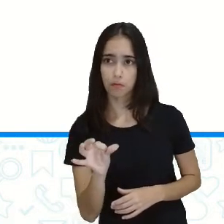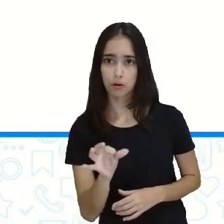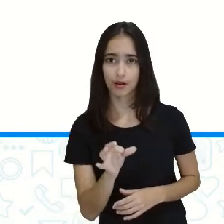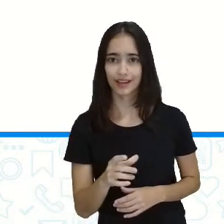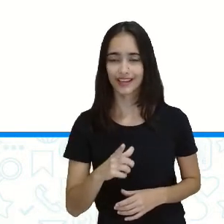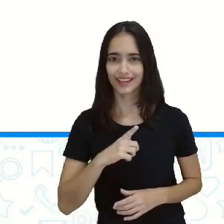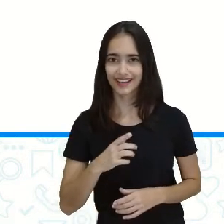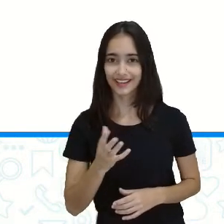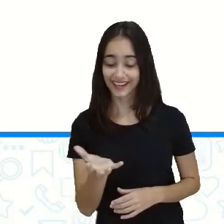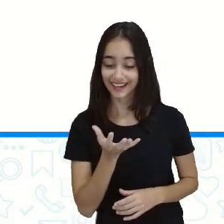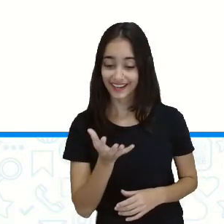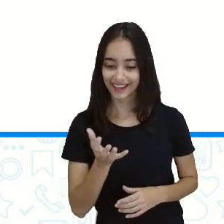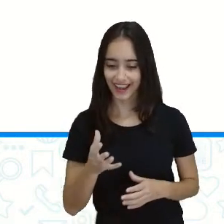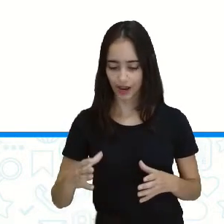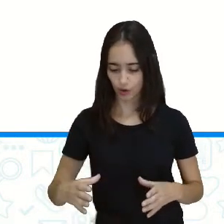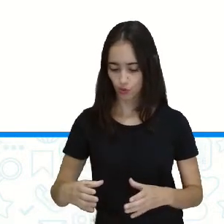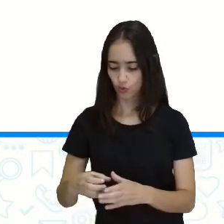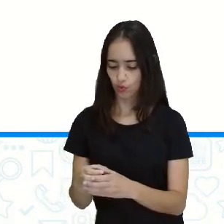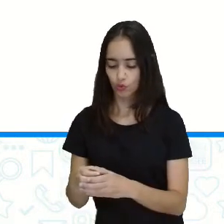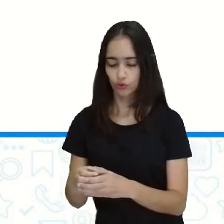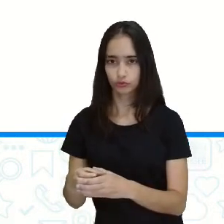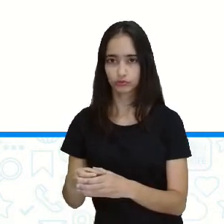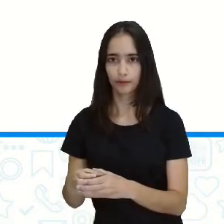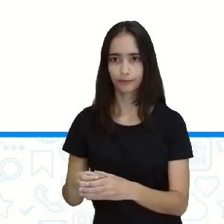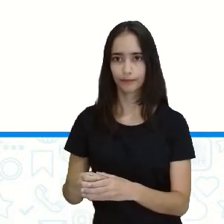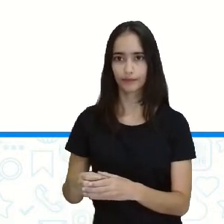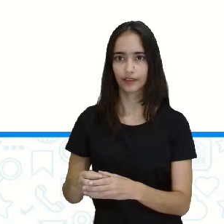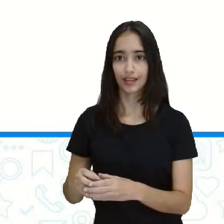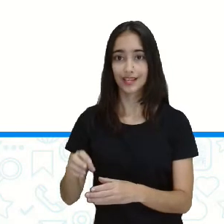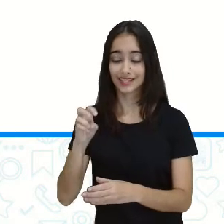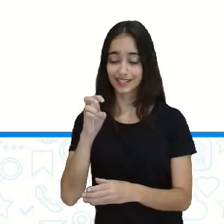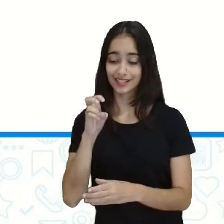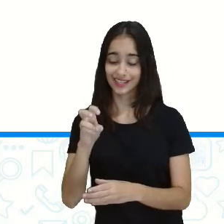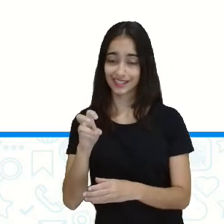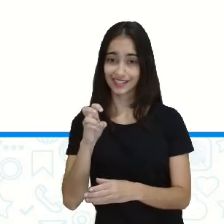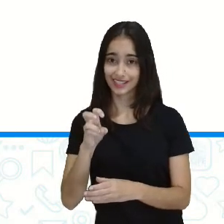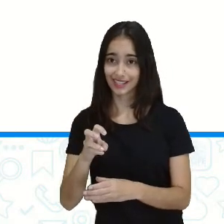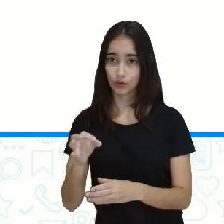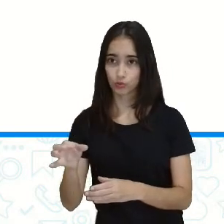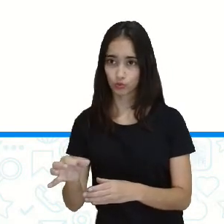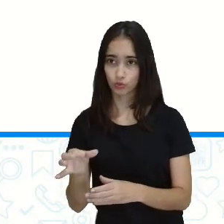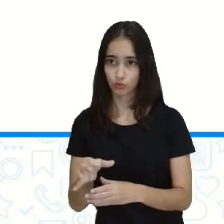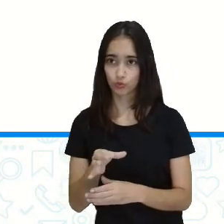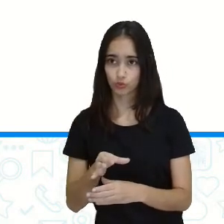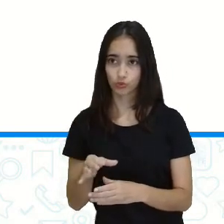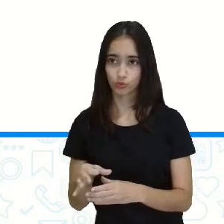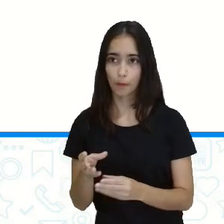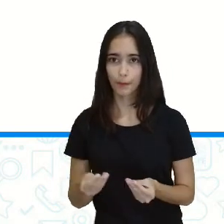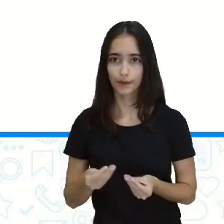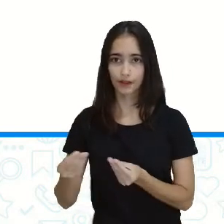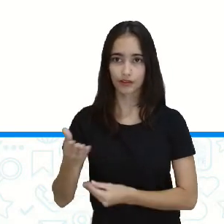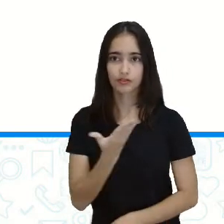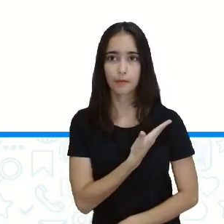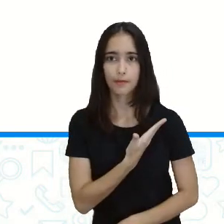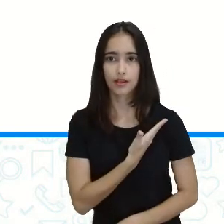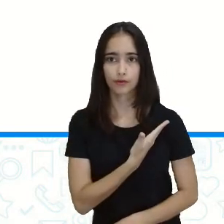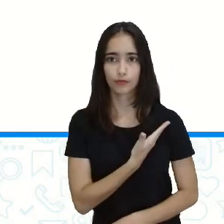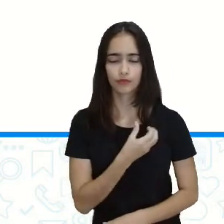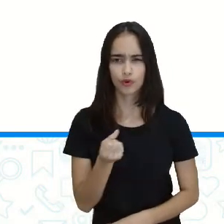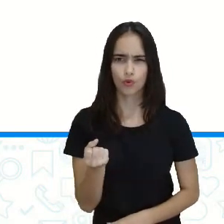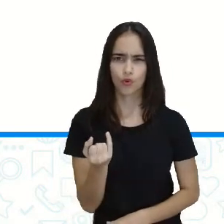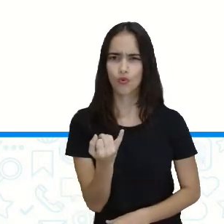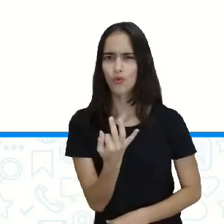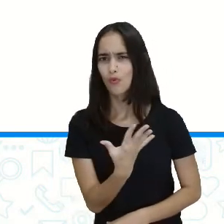bolas para entregar aos seus amigos. Quantos amigos irão receber as bolas? Então, o problema